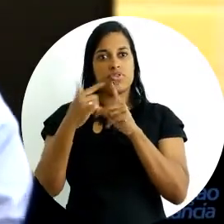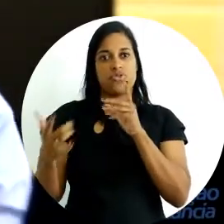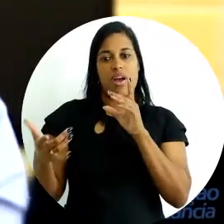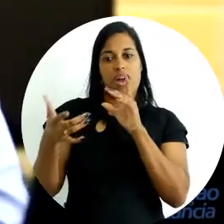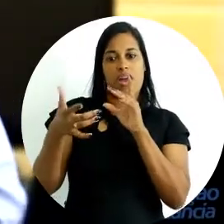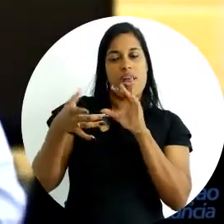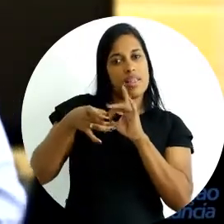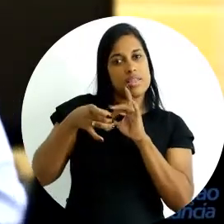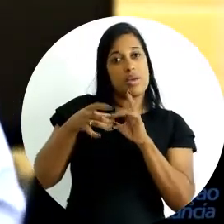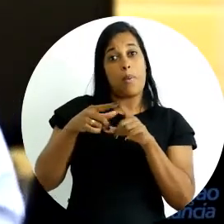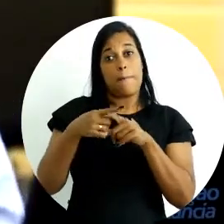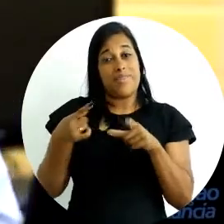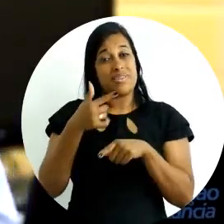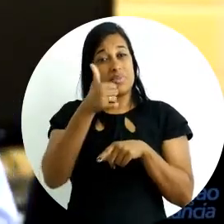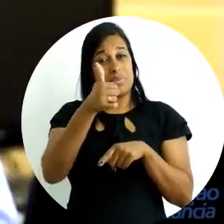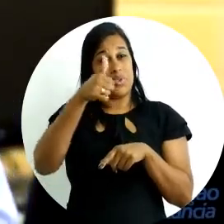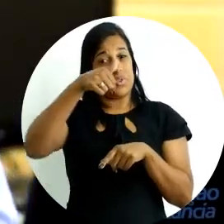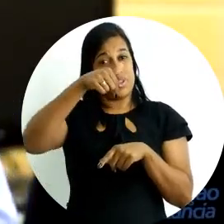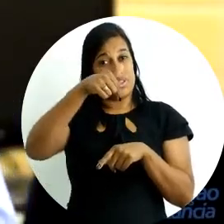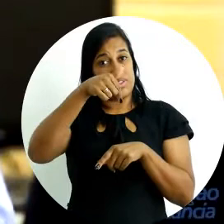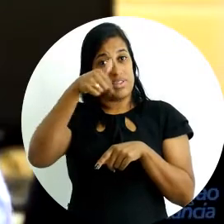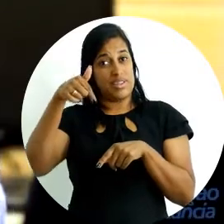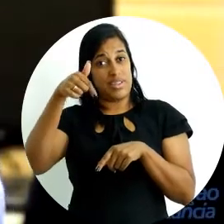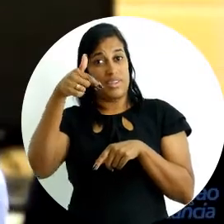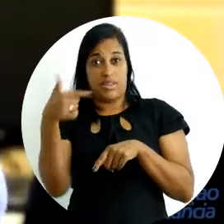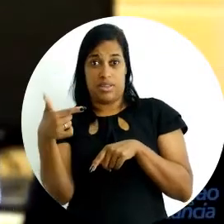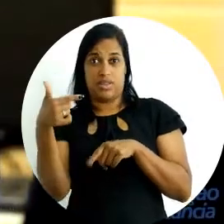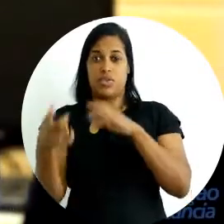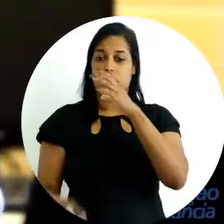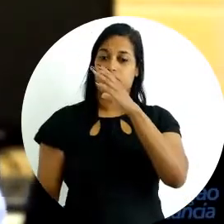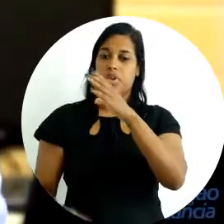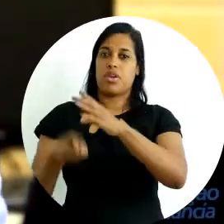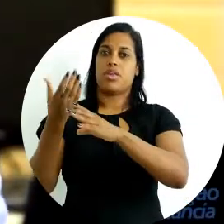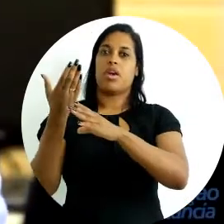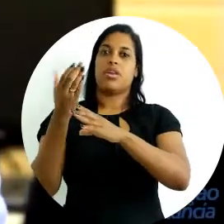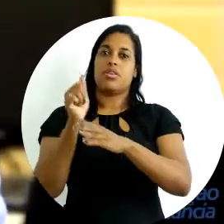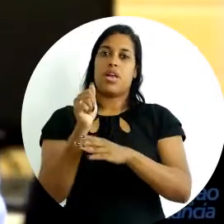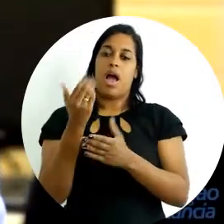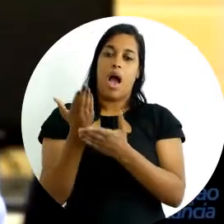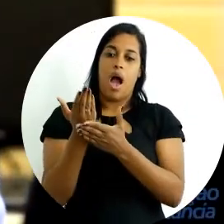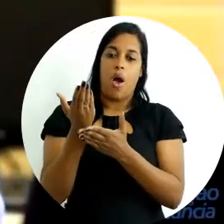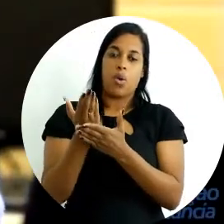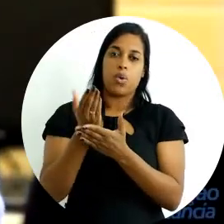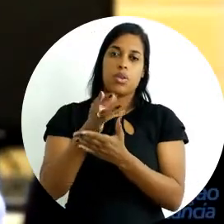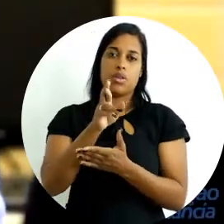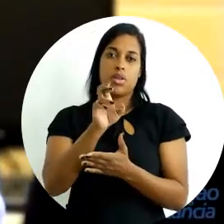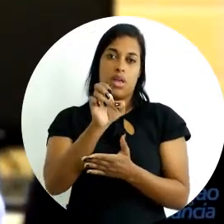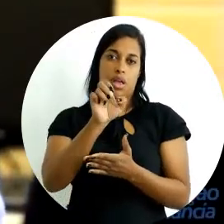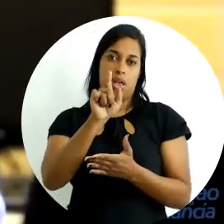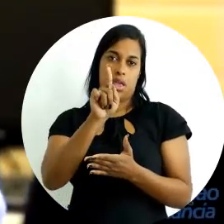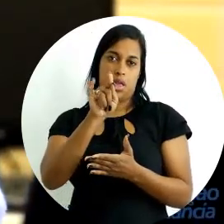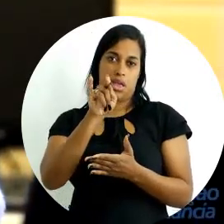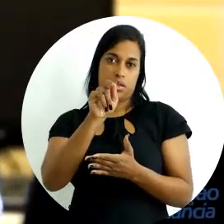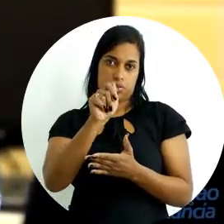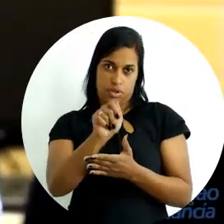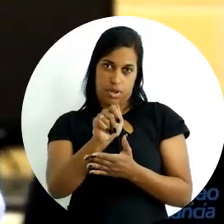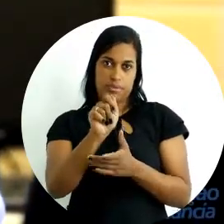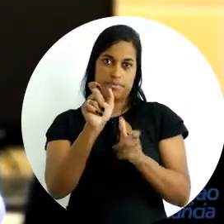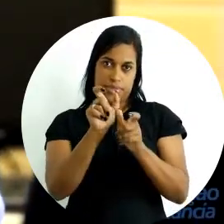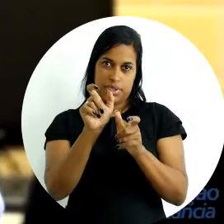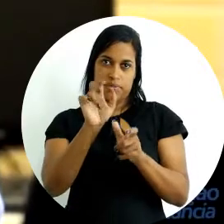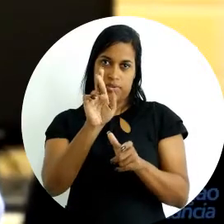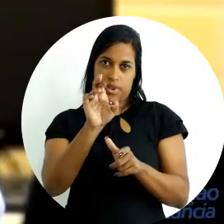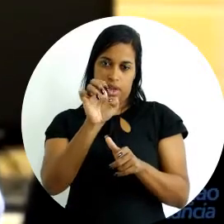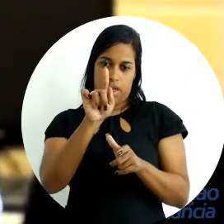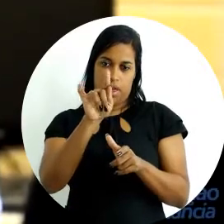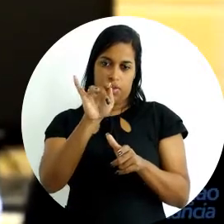igreja. Mas só em 1772 serão criadas as chamadas aulas régias. Essas